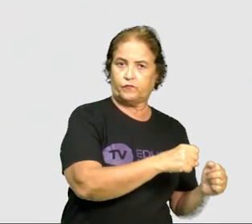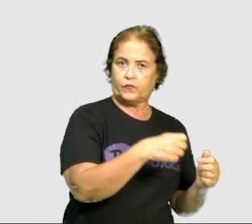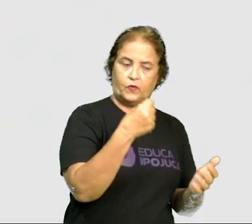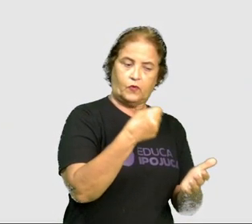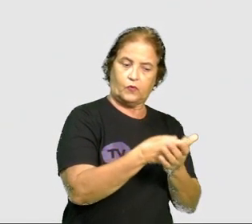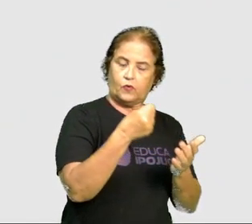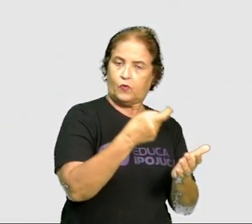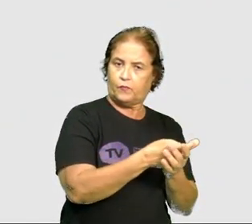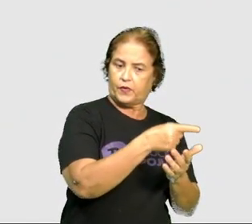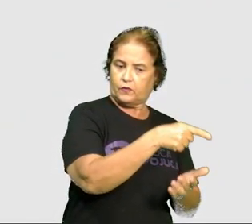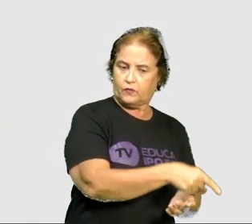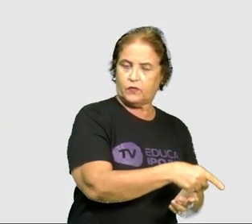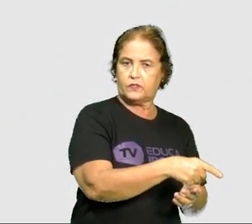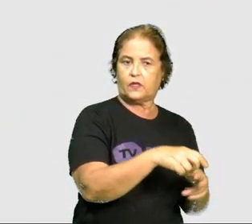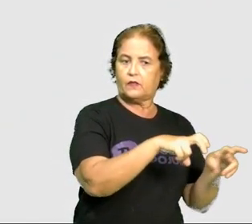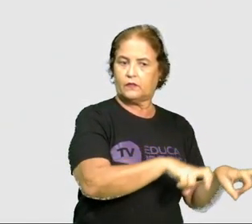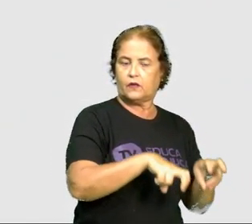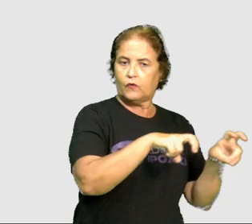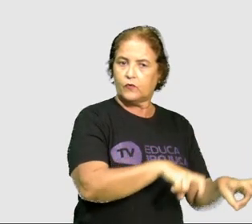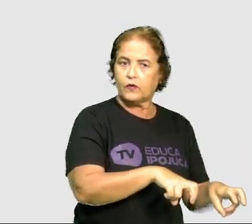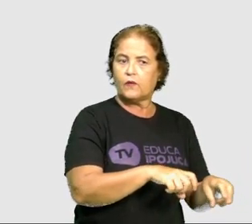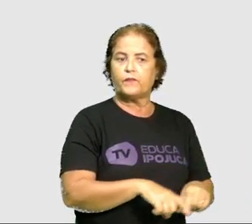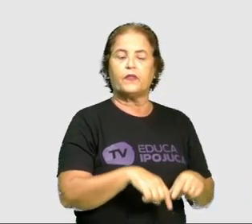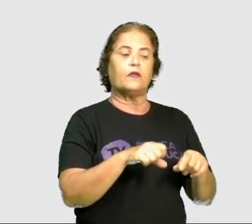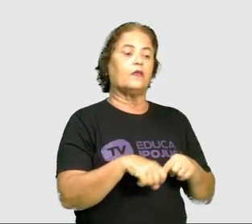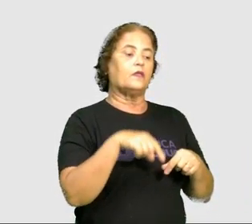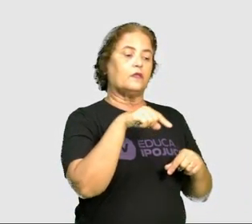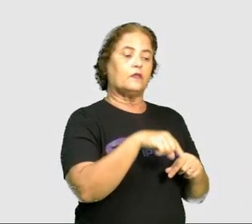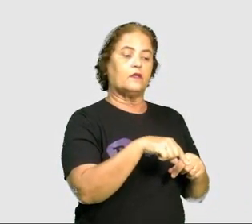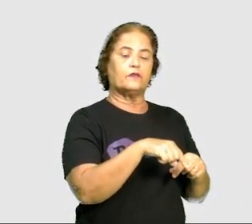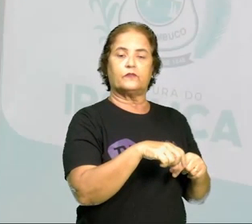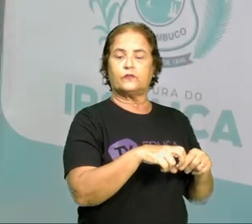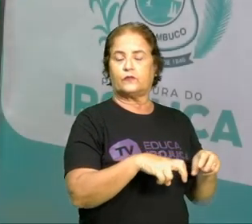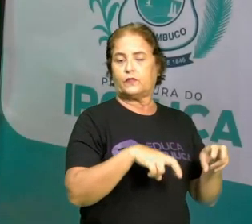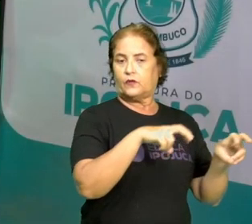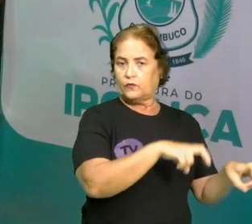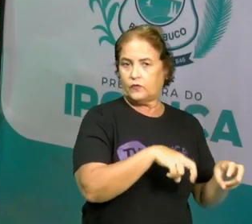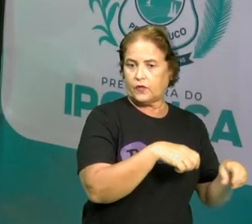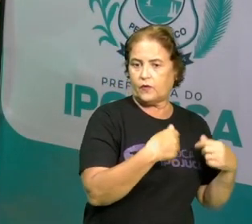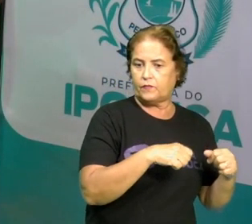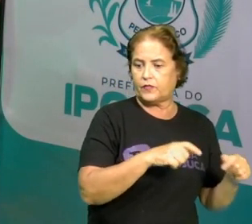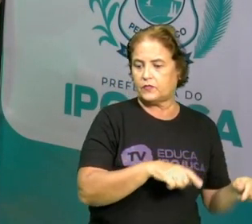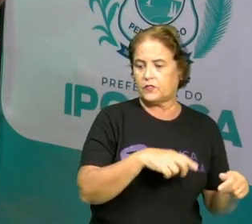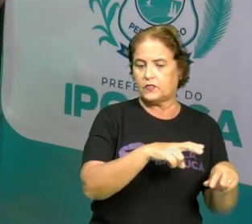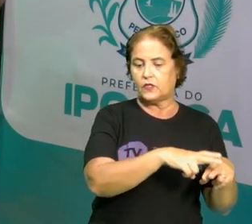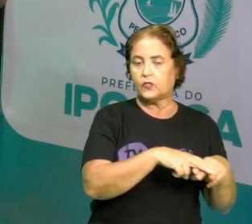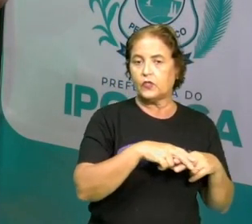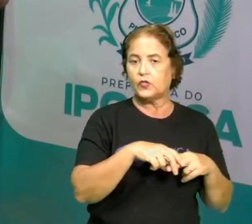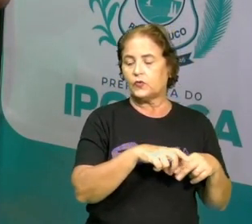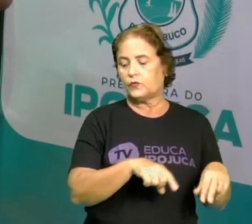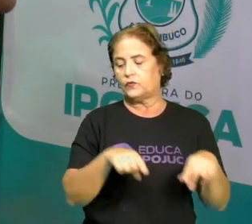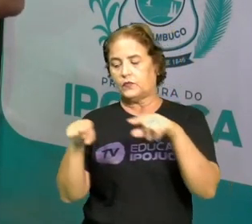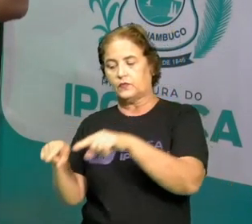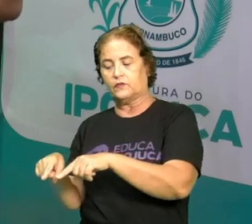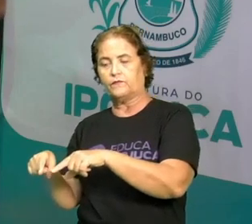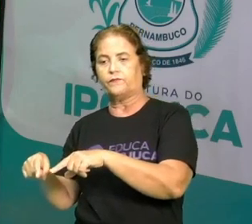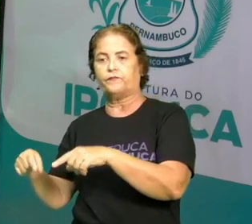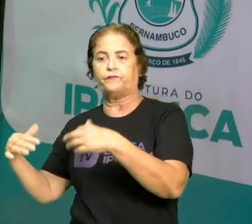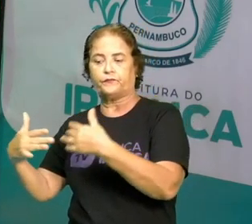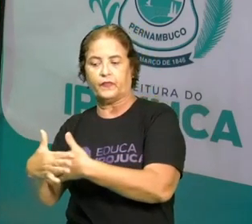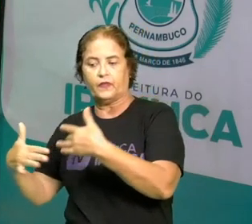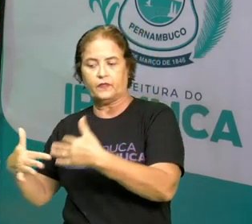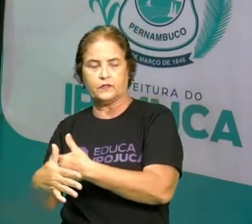adquire produtos e serviços oferecidos pelas zonas urbanas. Elas estão interligadas e uma depende umas das outras. Por